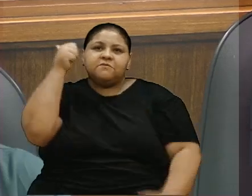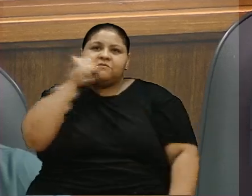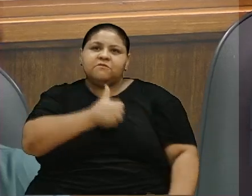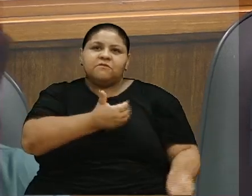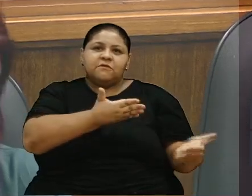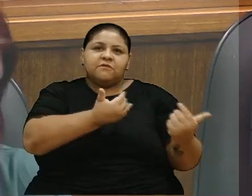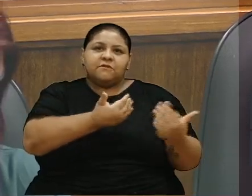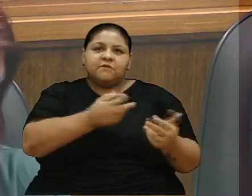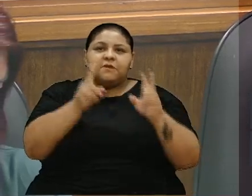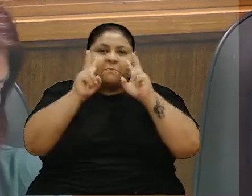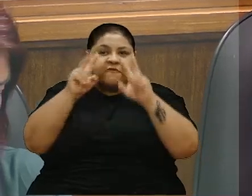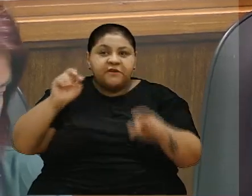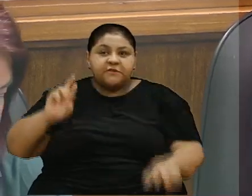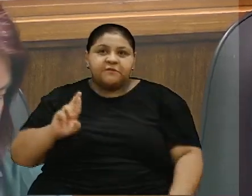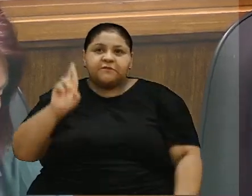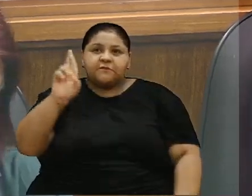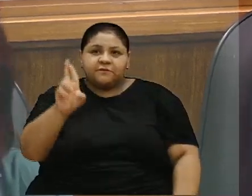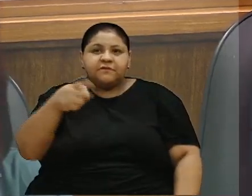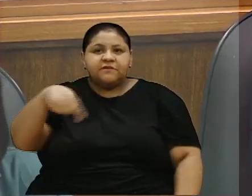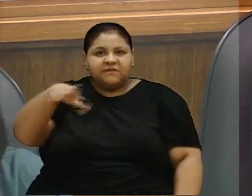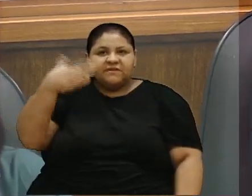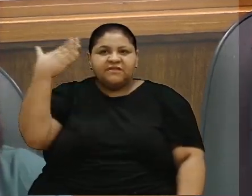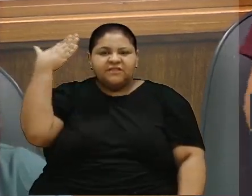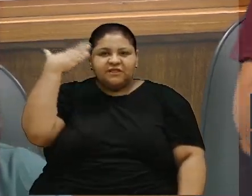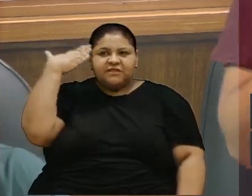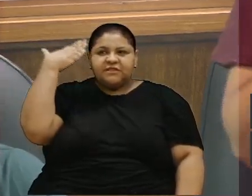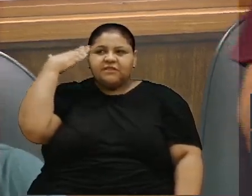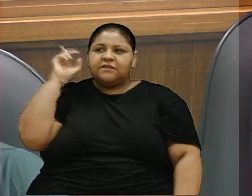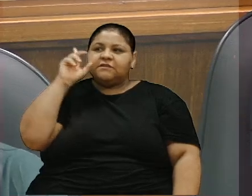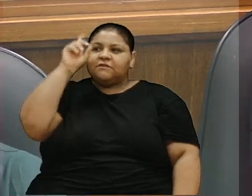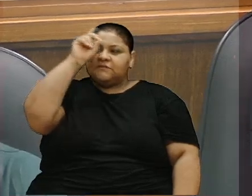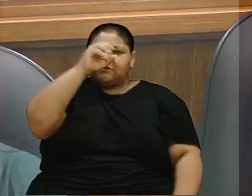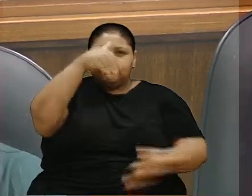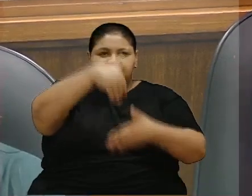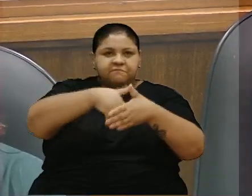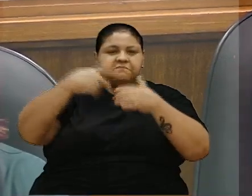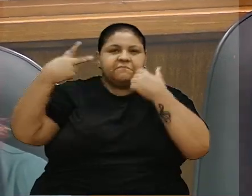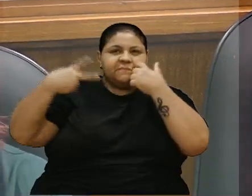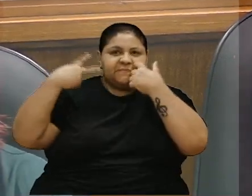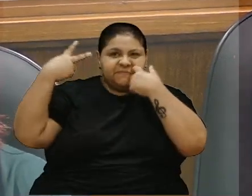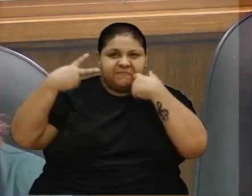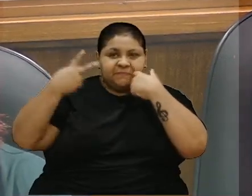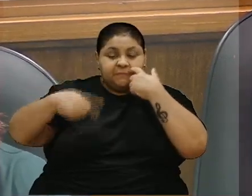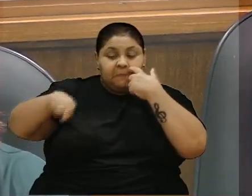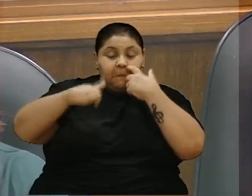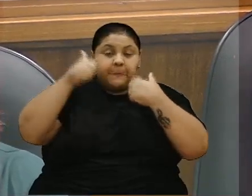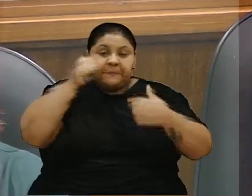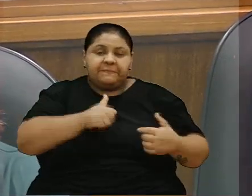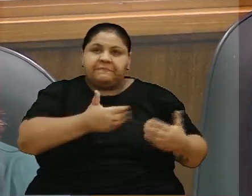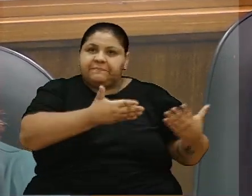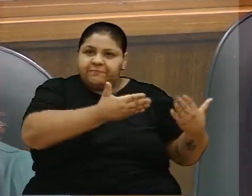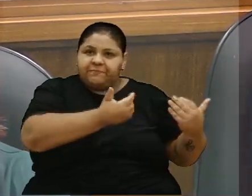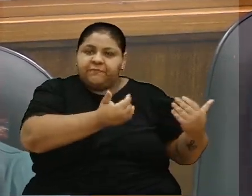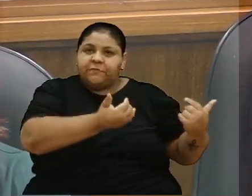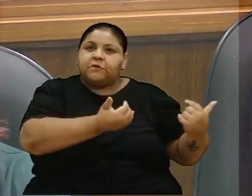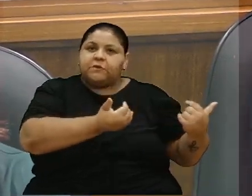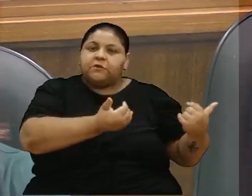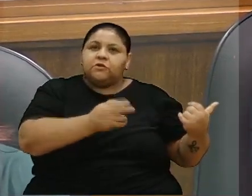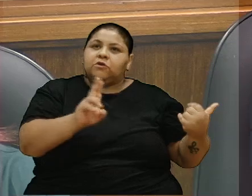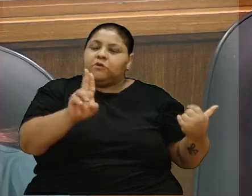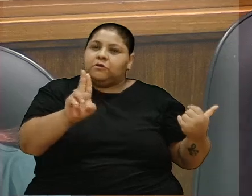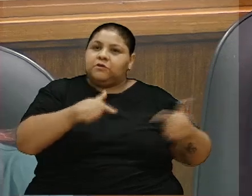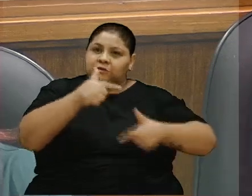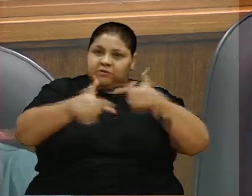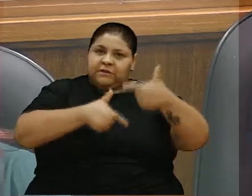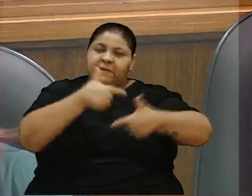vejo representada. A gente sabe os tabus que ainda existem dentro da política de nós, mulheres jovens, ocuparmos os espaços,